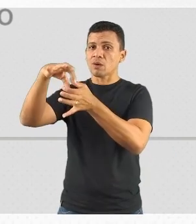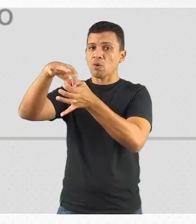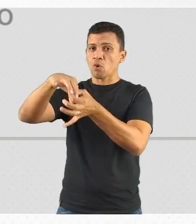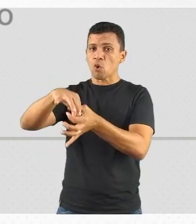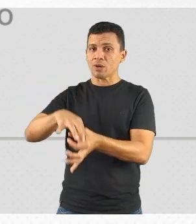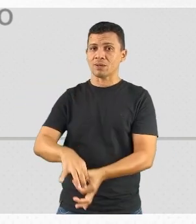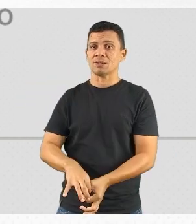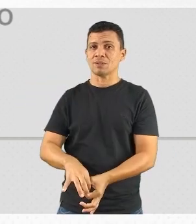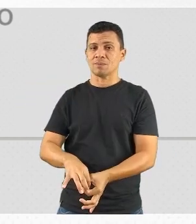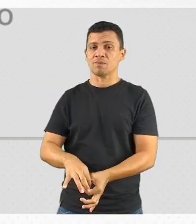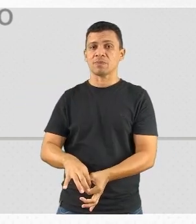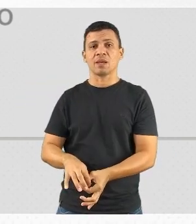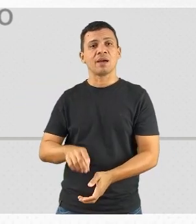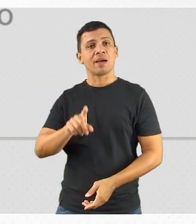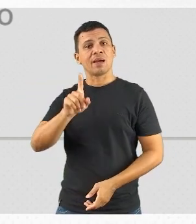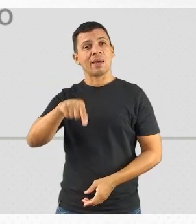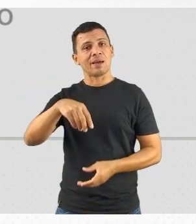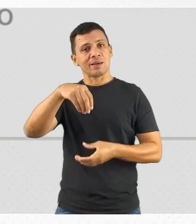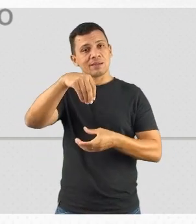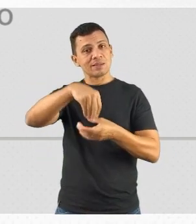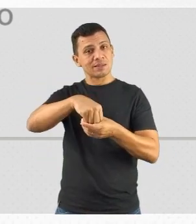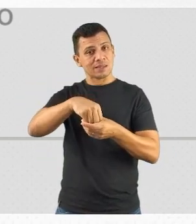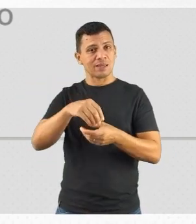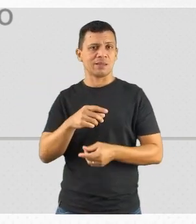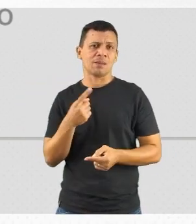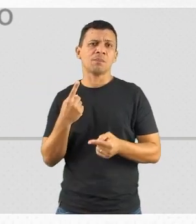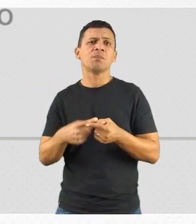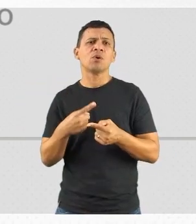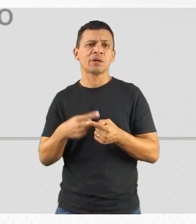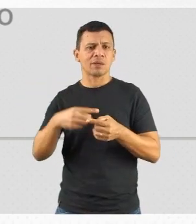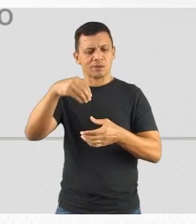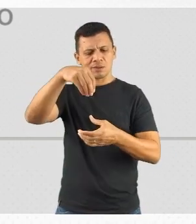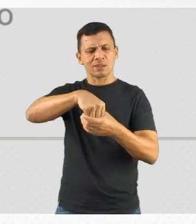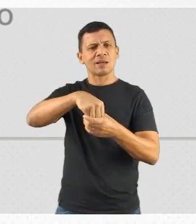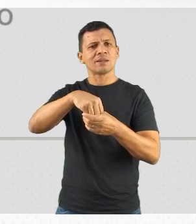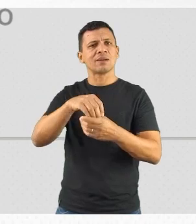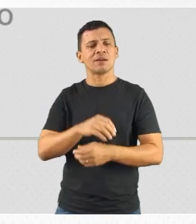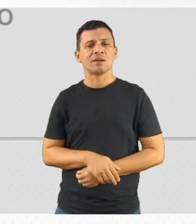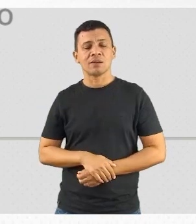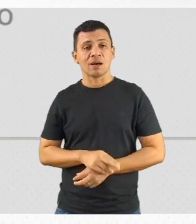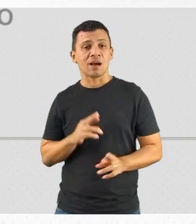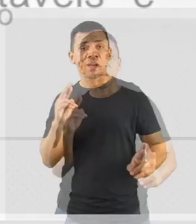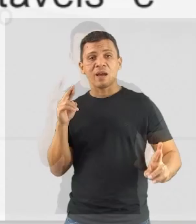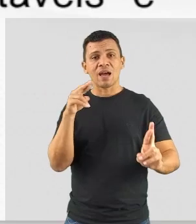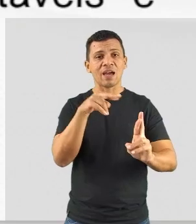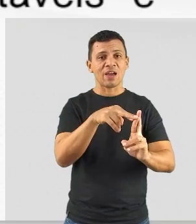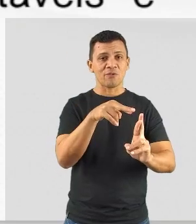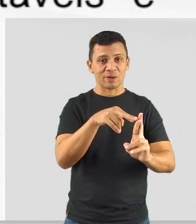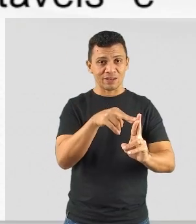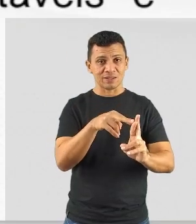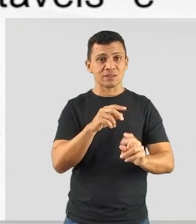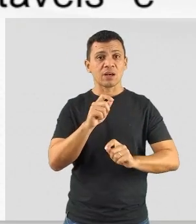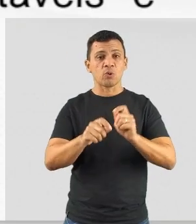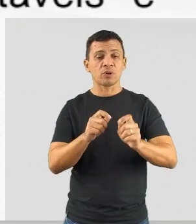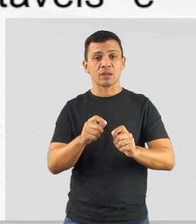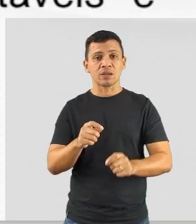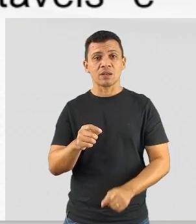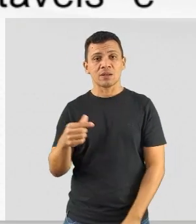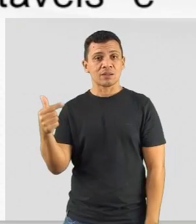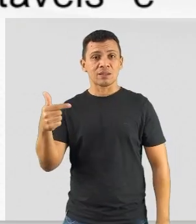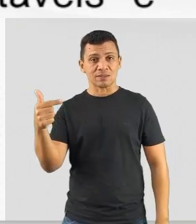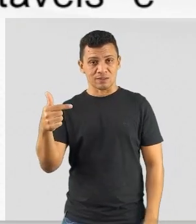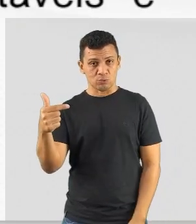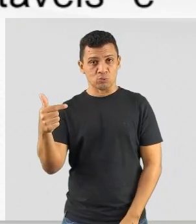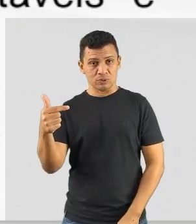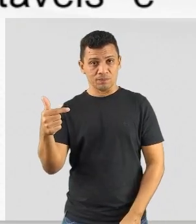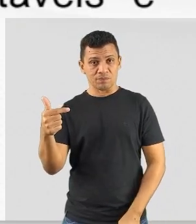essa coerência é interna. Por que interna? A referência, a relação direta dessa segunda informação está